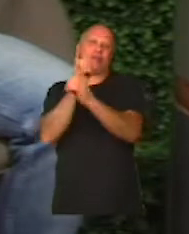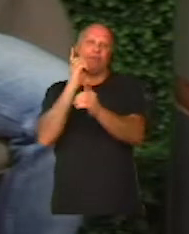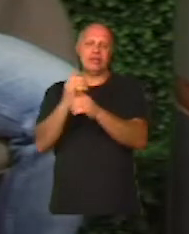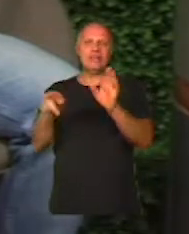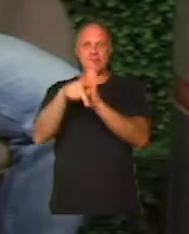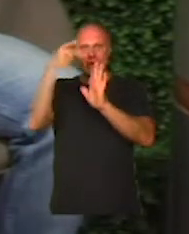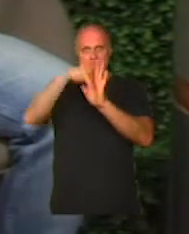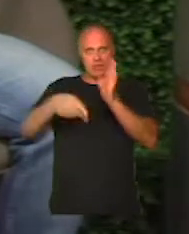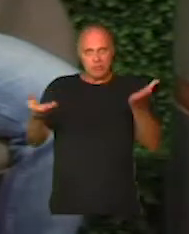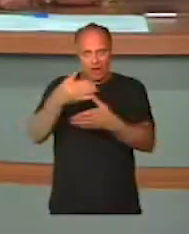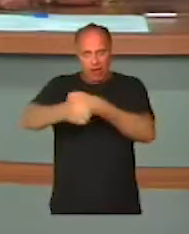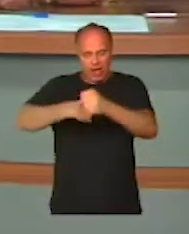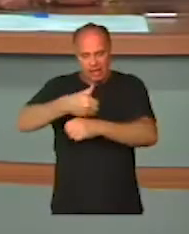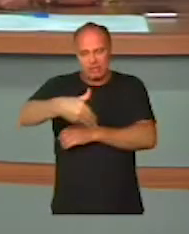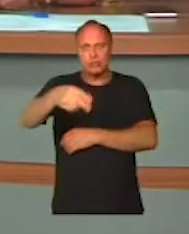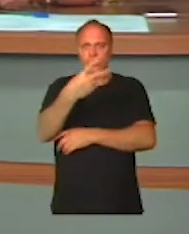projetos desse ano,